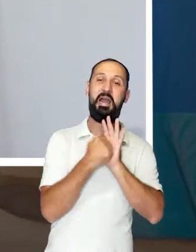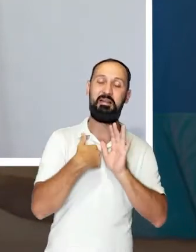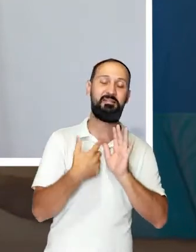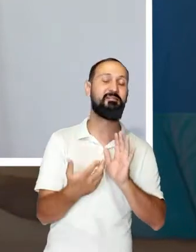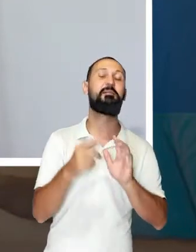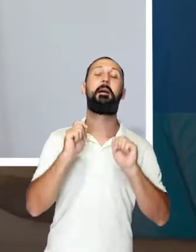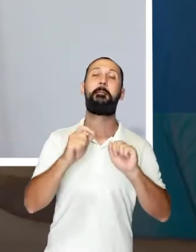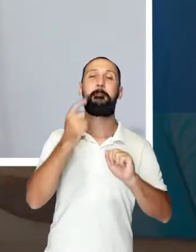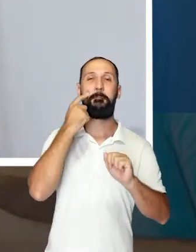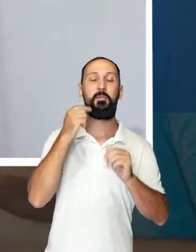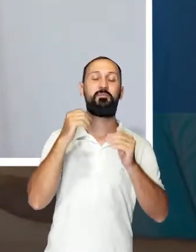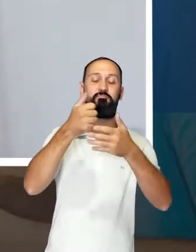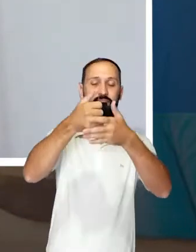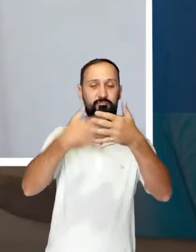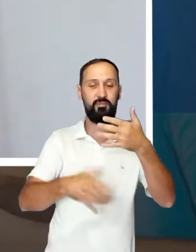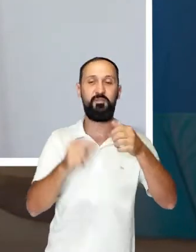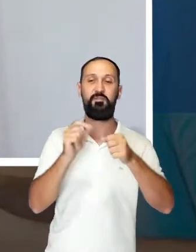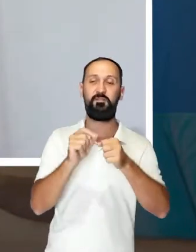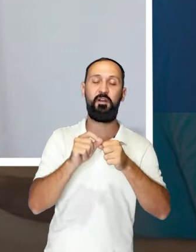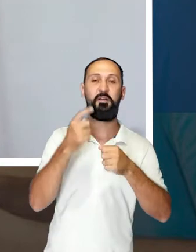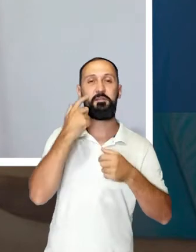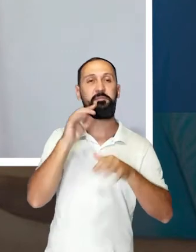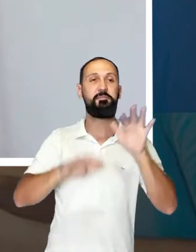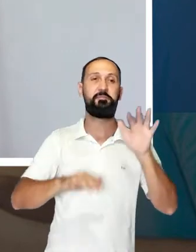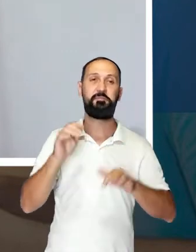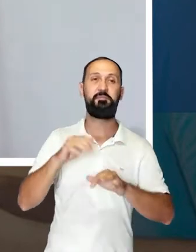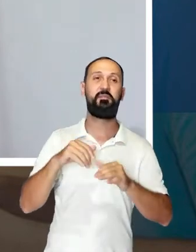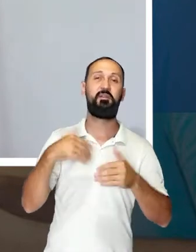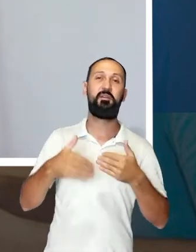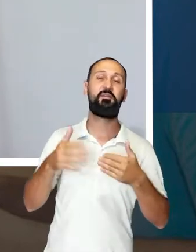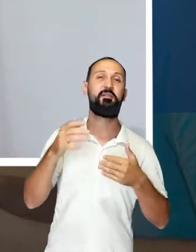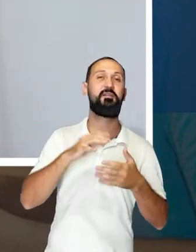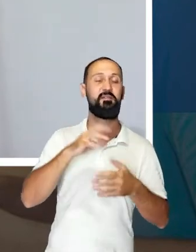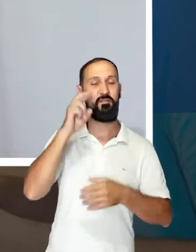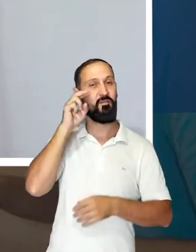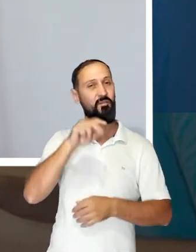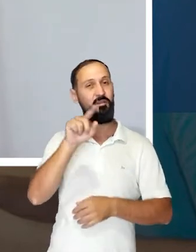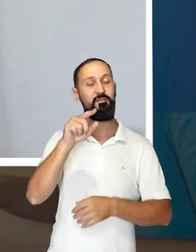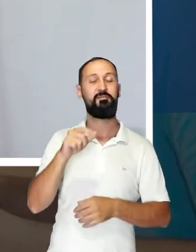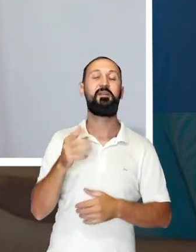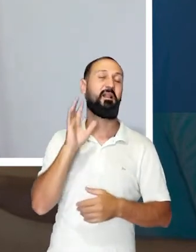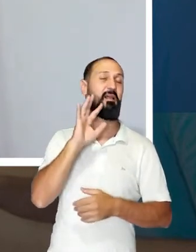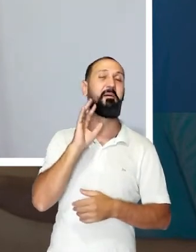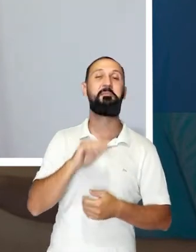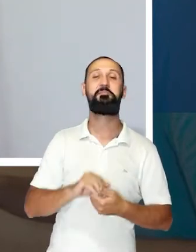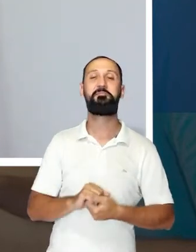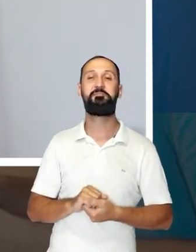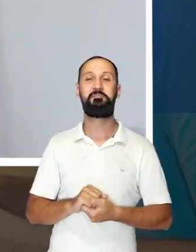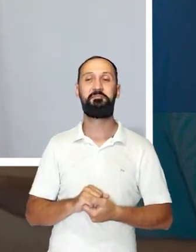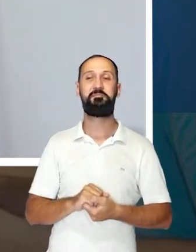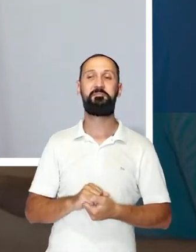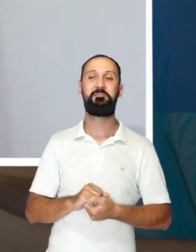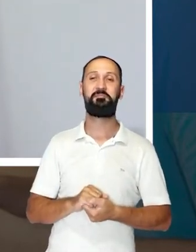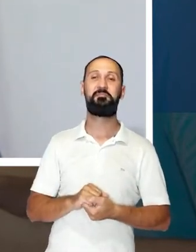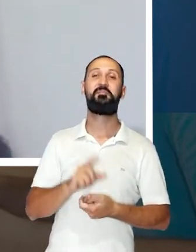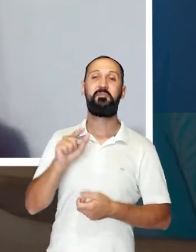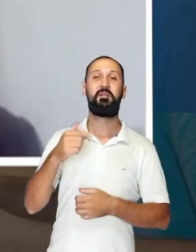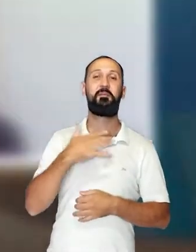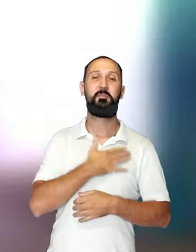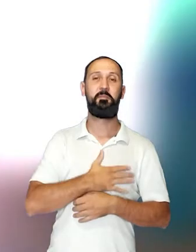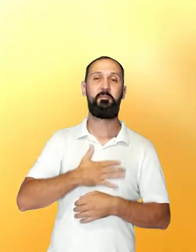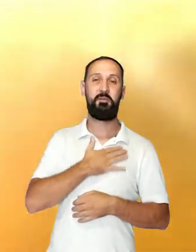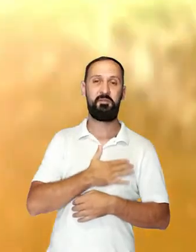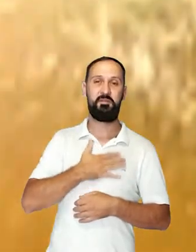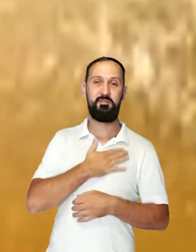acaba sendo visitado por outras pessoas que fazem drinks, né? E a gente fica observando um ao outro. É uma